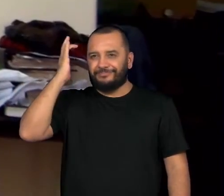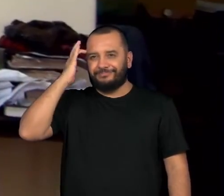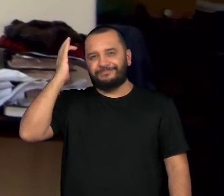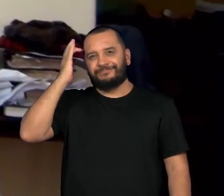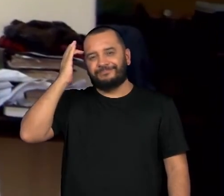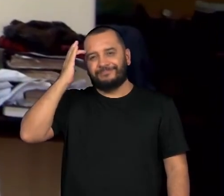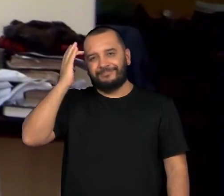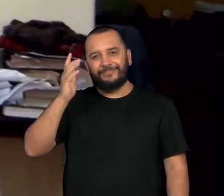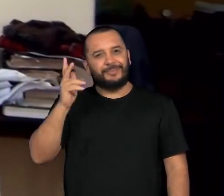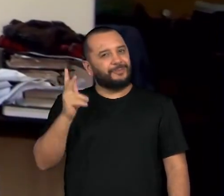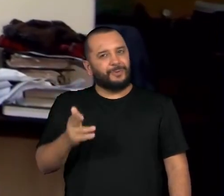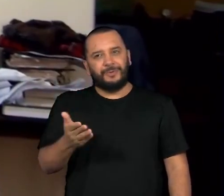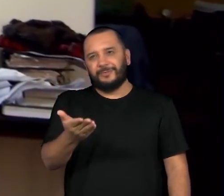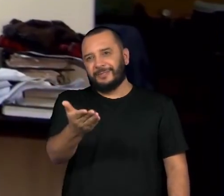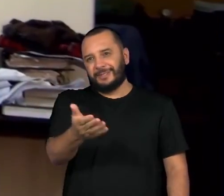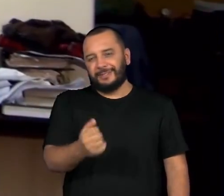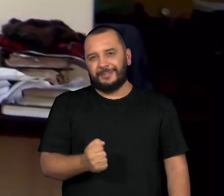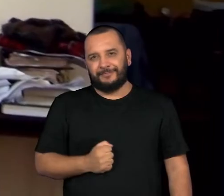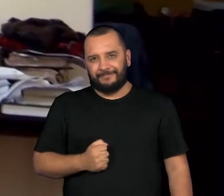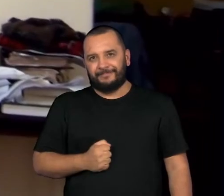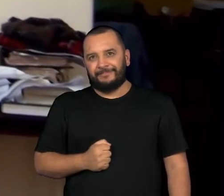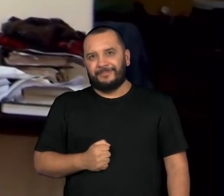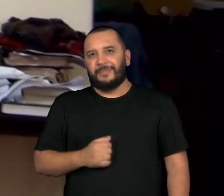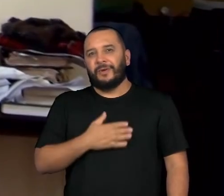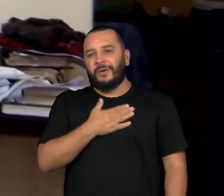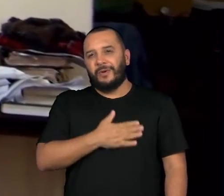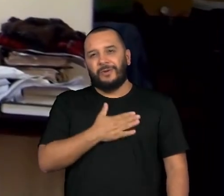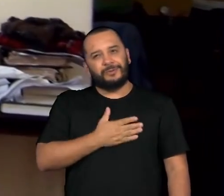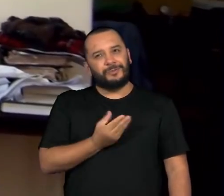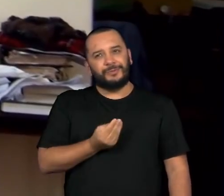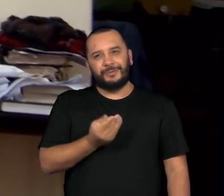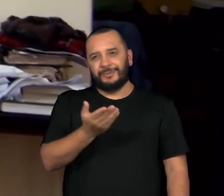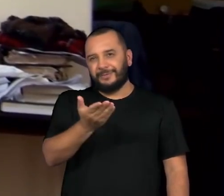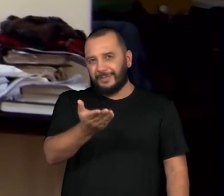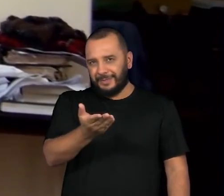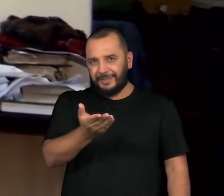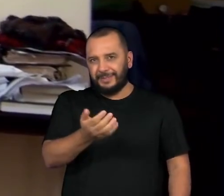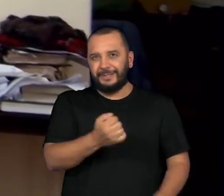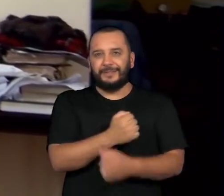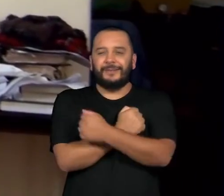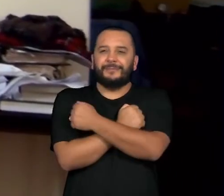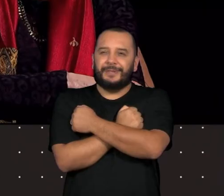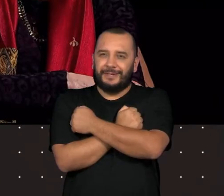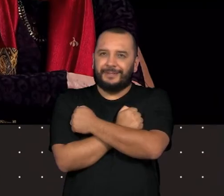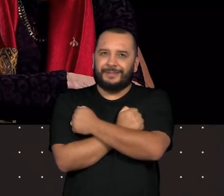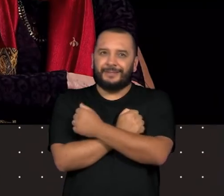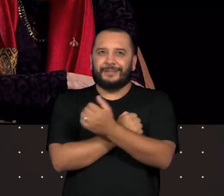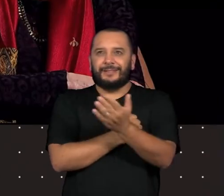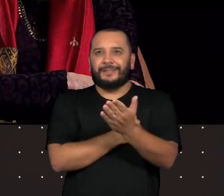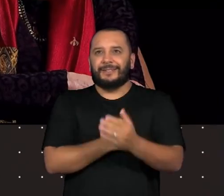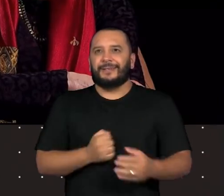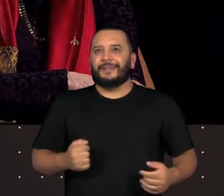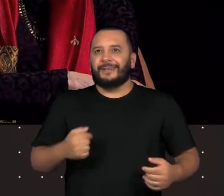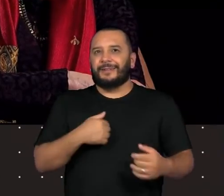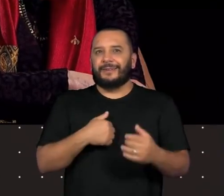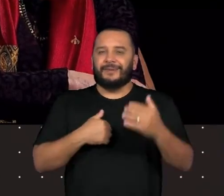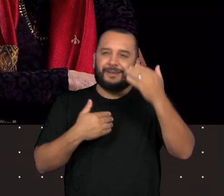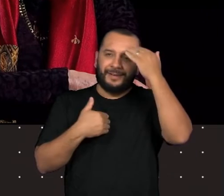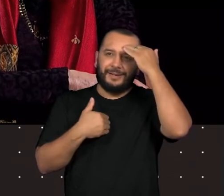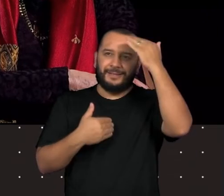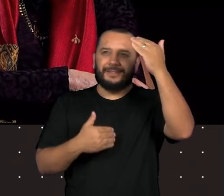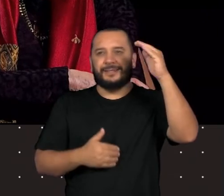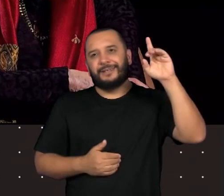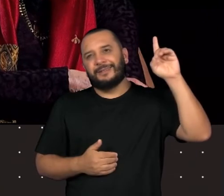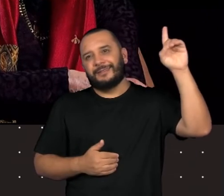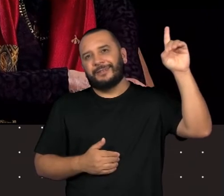você. Eu gosto muito de você. Um abraço grande. Quero agradecer a Deus por